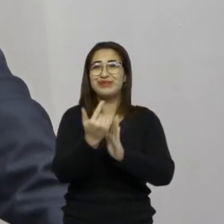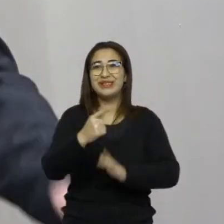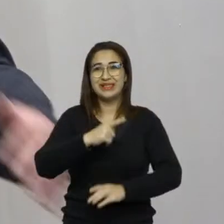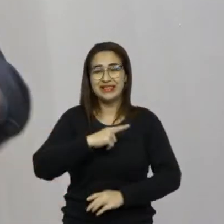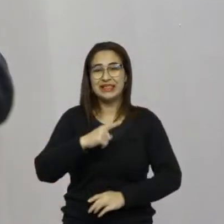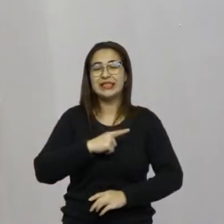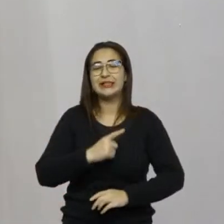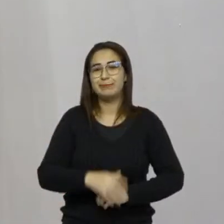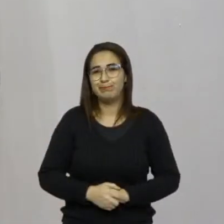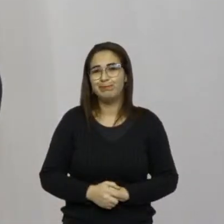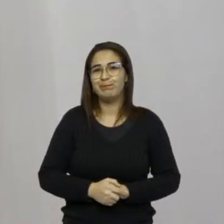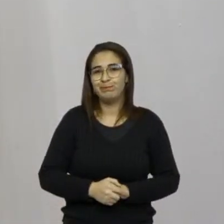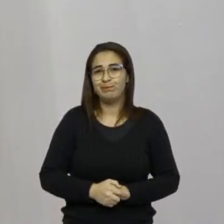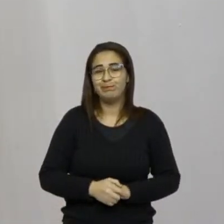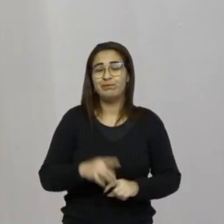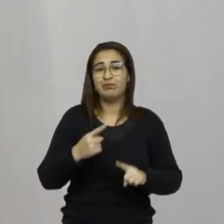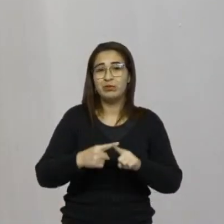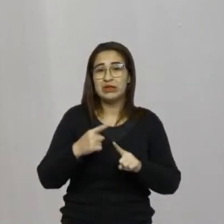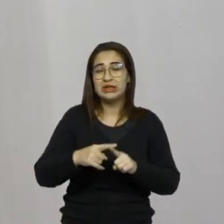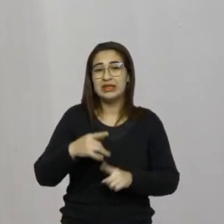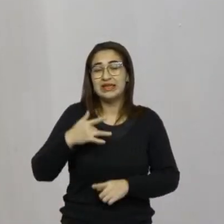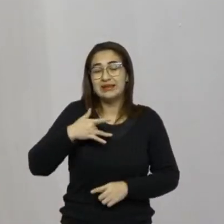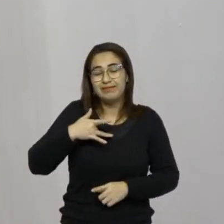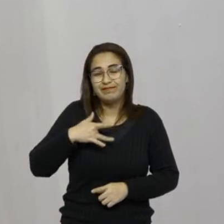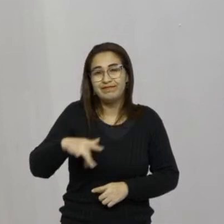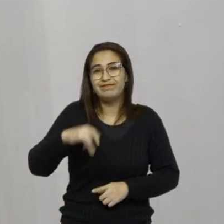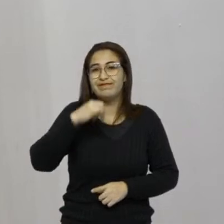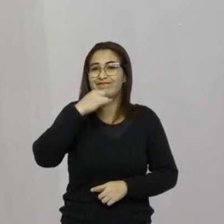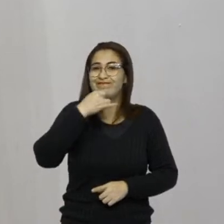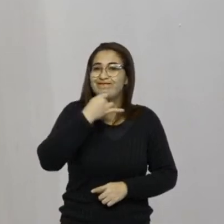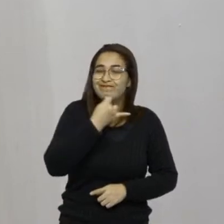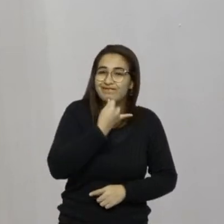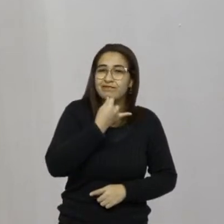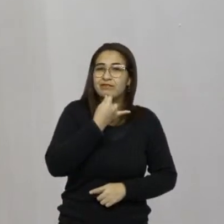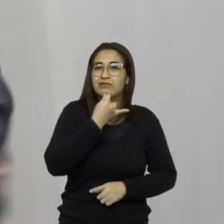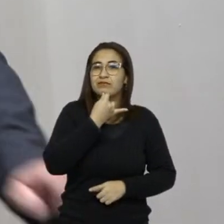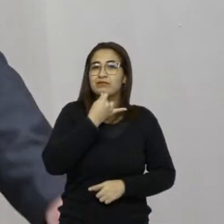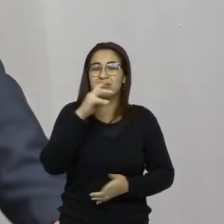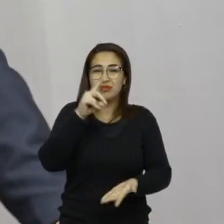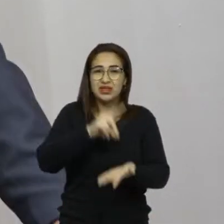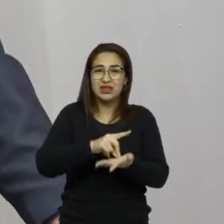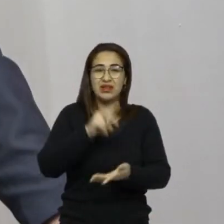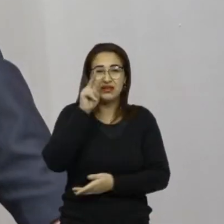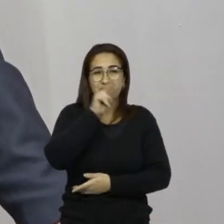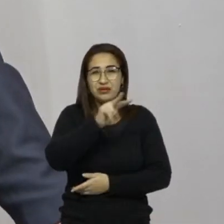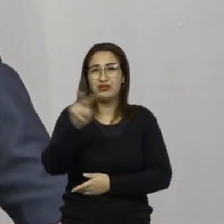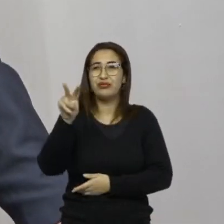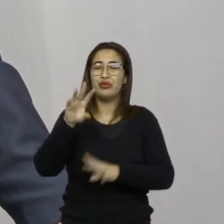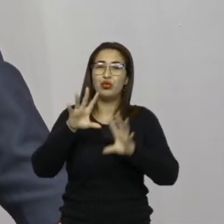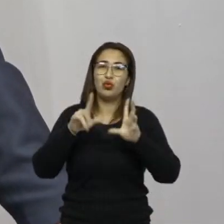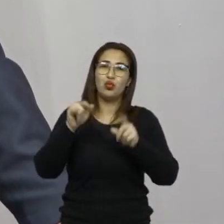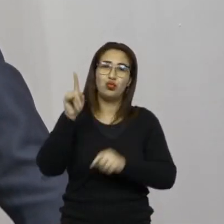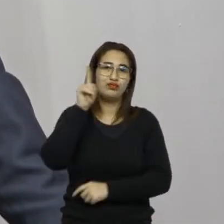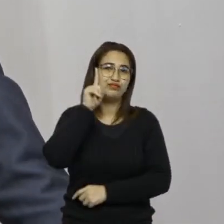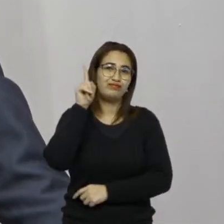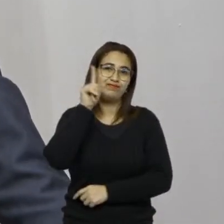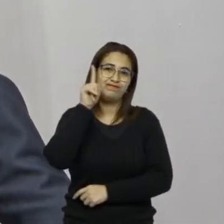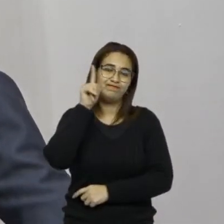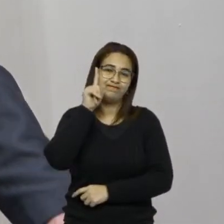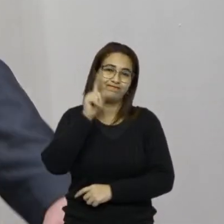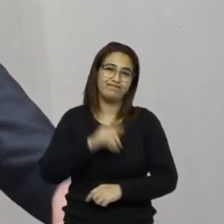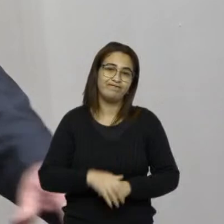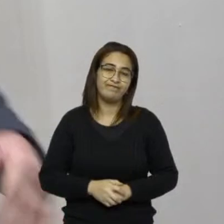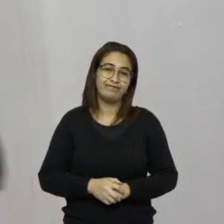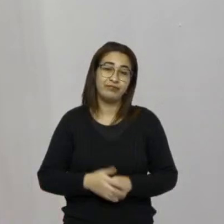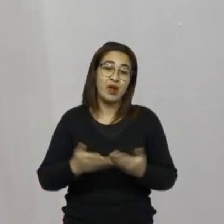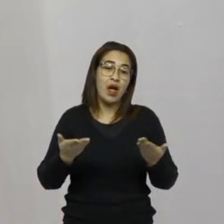cada vez mais, desta triste e dura realidade em que nós estamos enfrentando no dia a dia. E na parte da